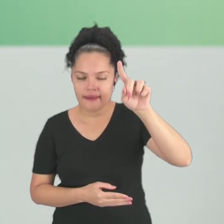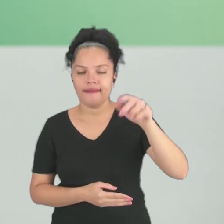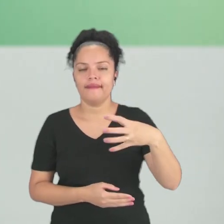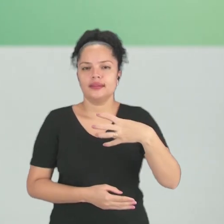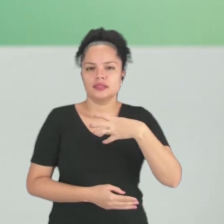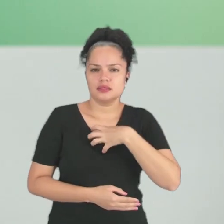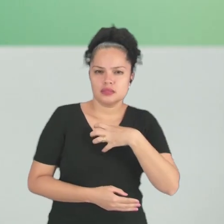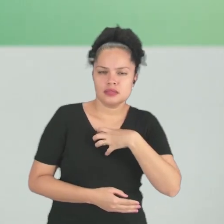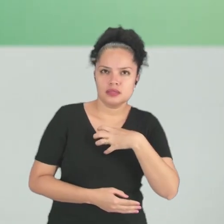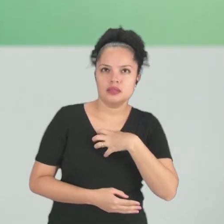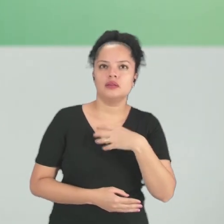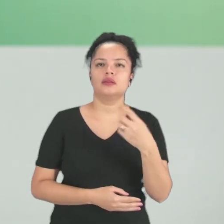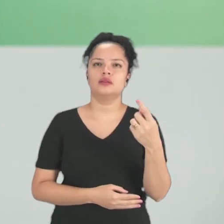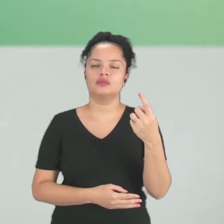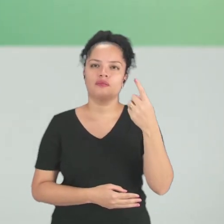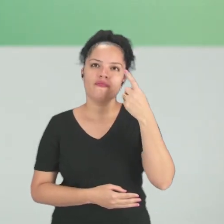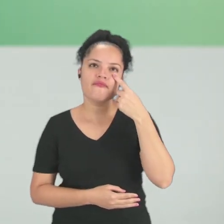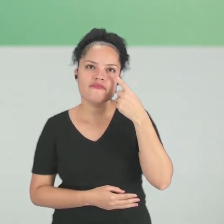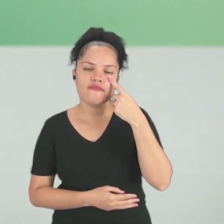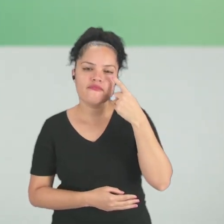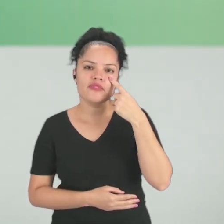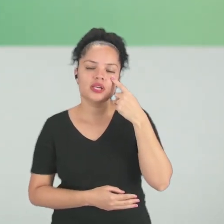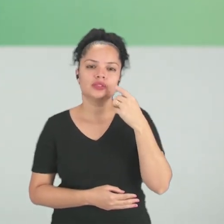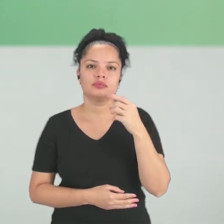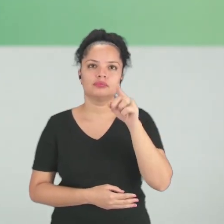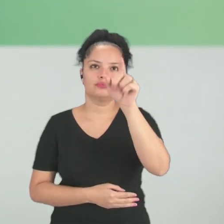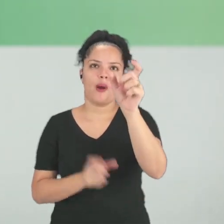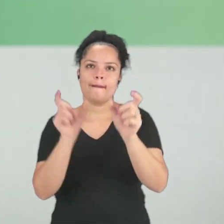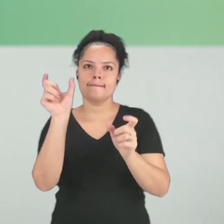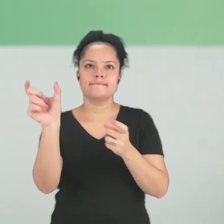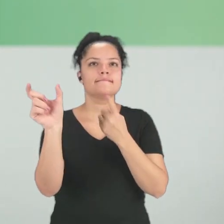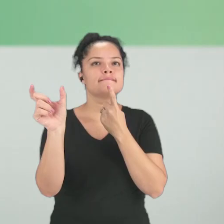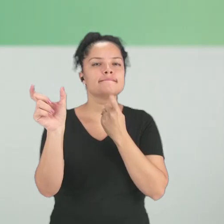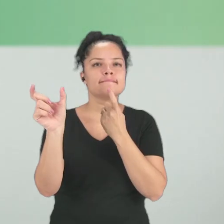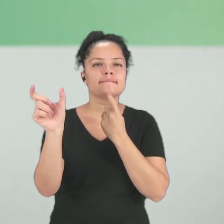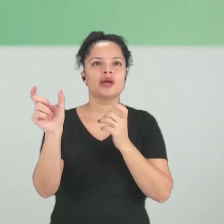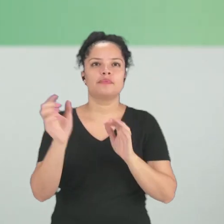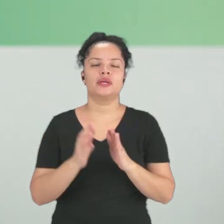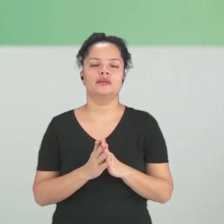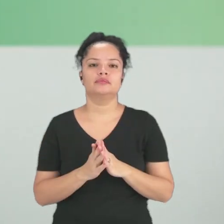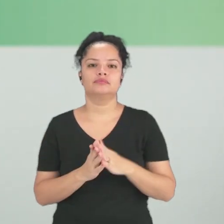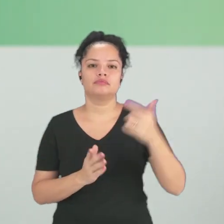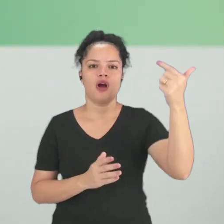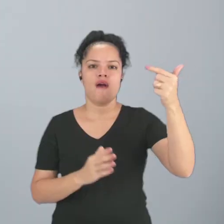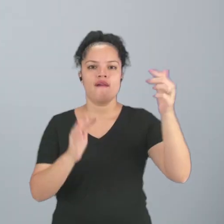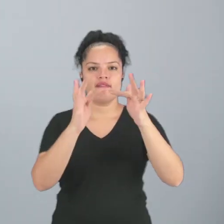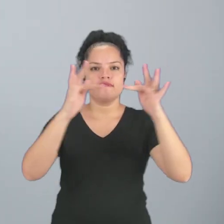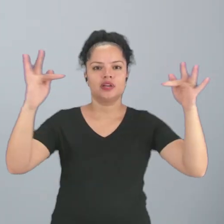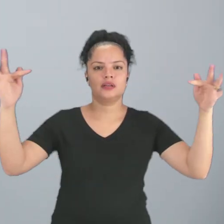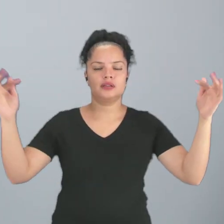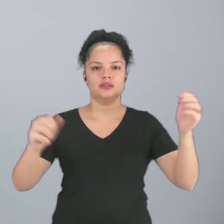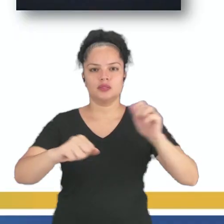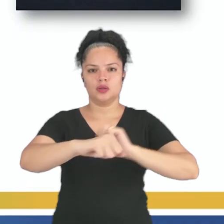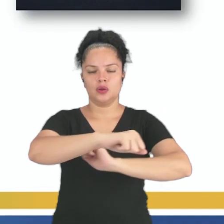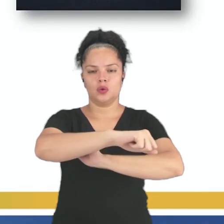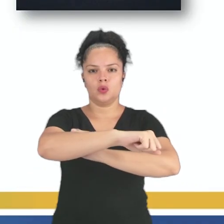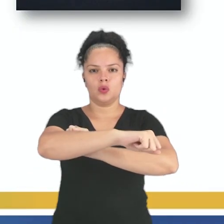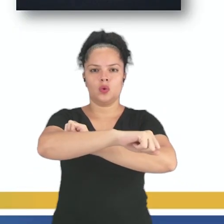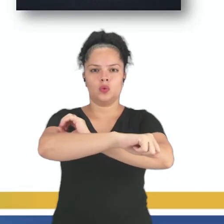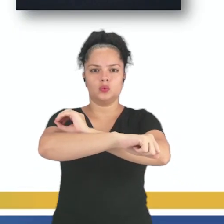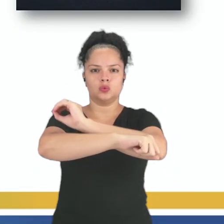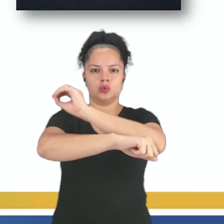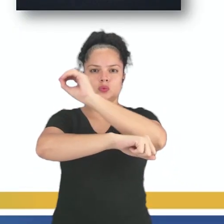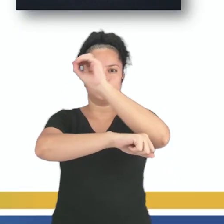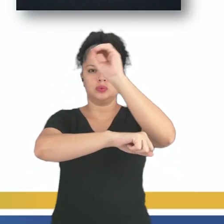sinto, vejo, isso tudo é uma ação do presente. Segunda frase. O sol não havia